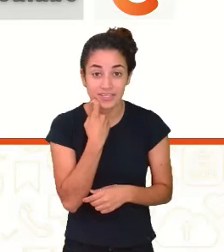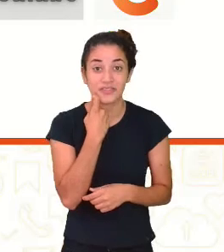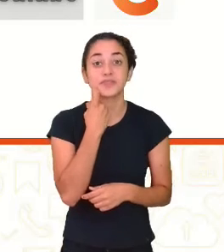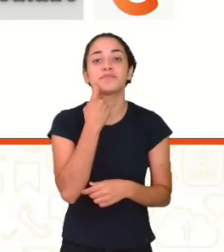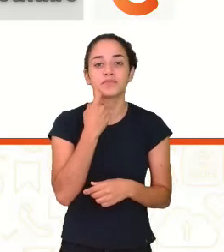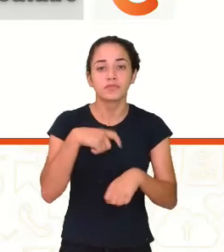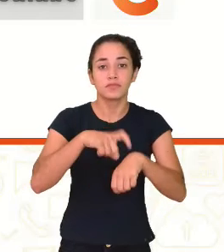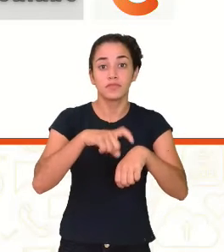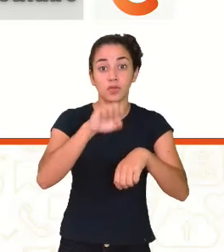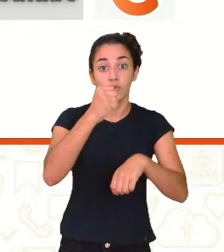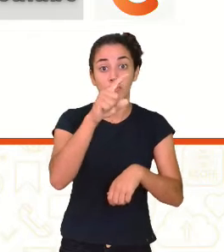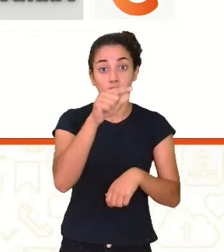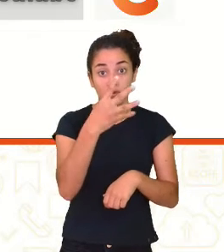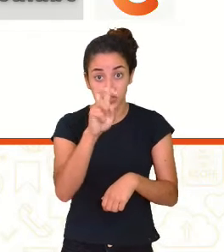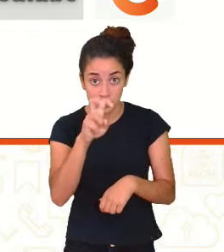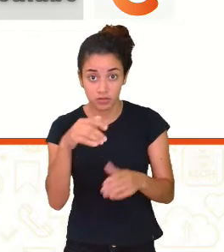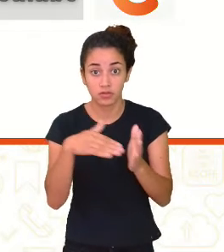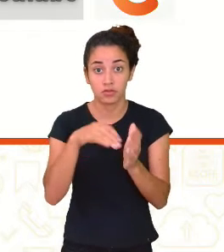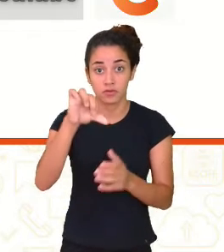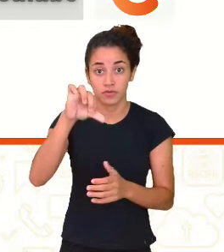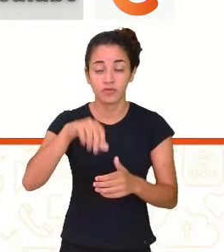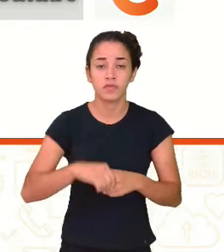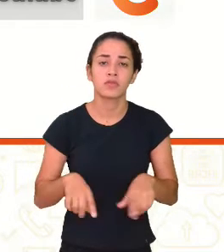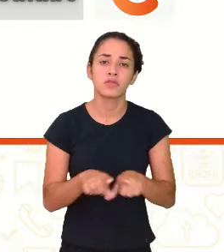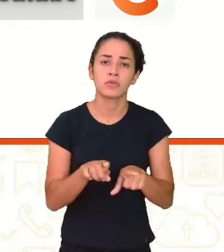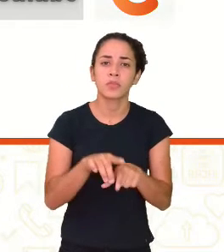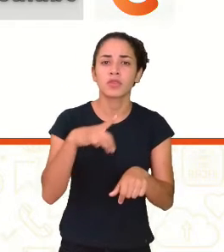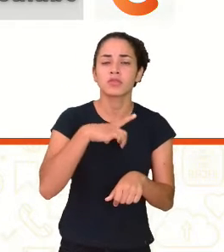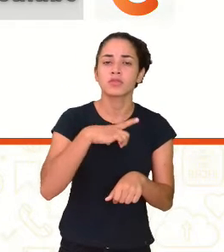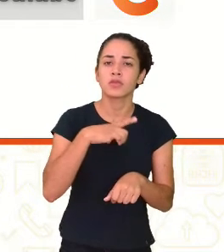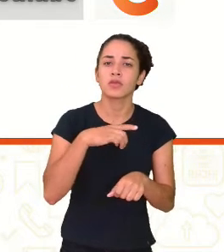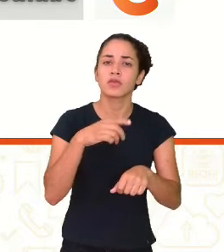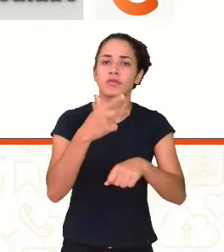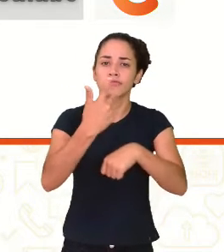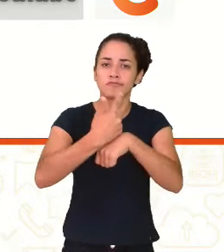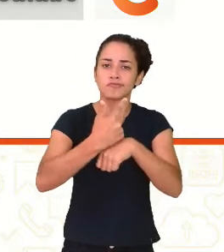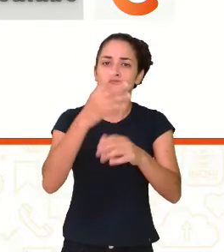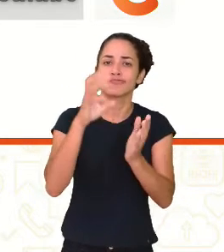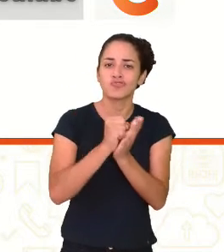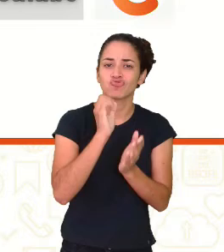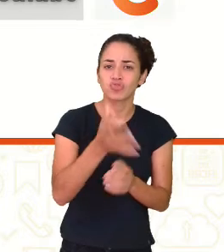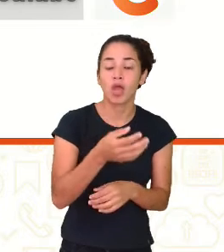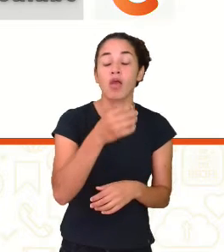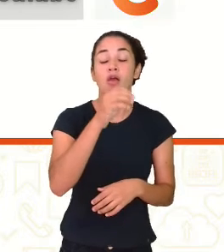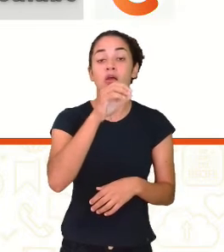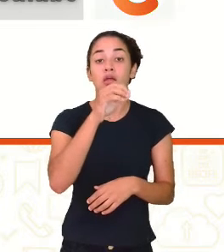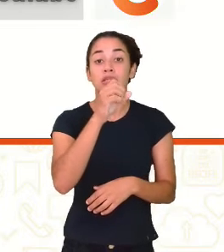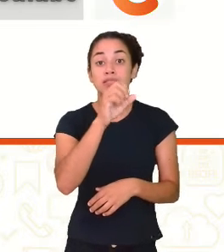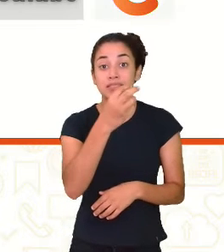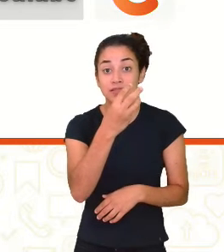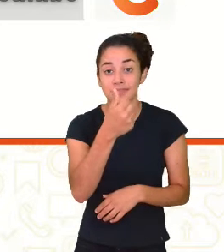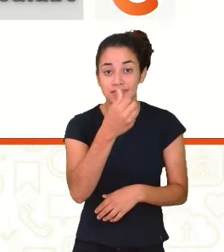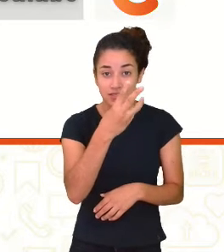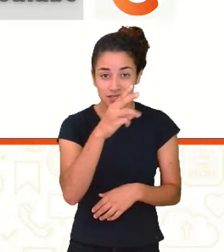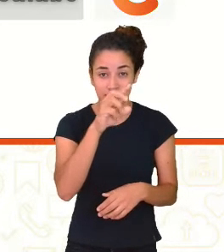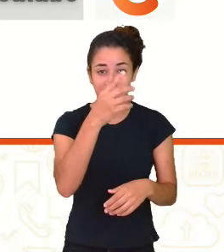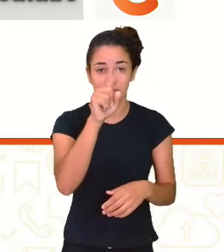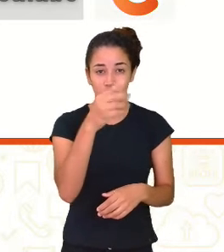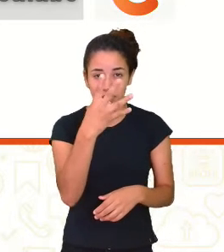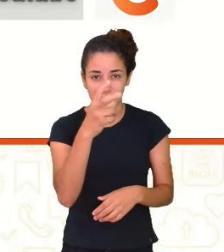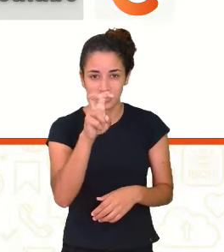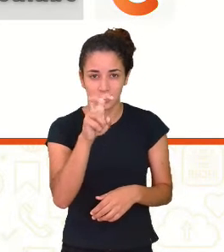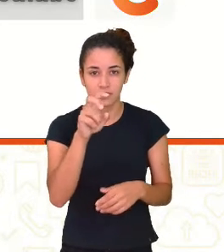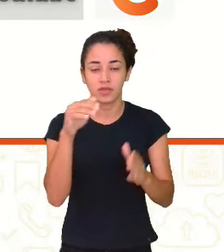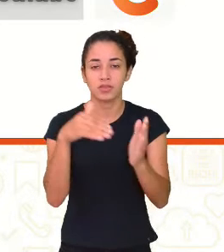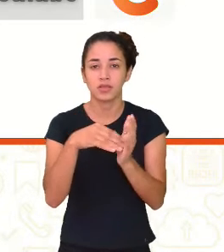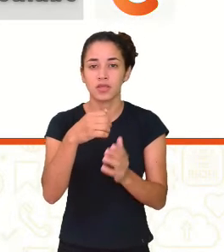das 8h45 às 9h, e também temos a reprise no horário das 13h45 às 14